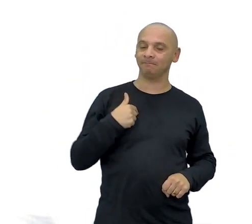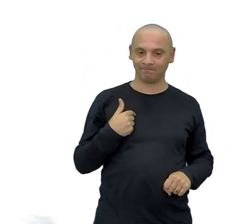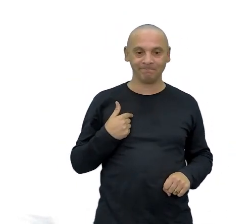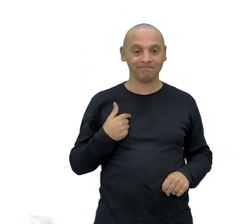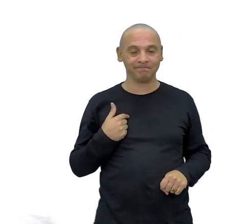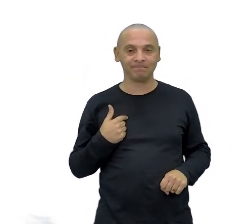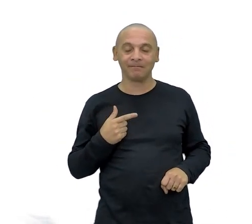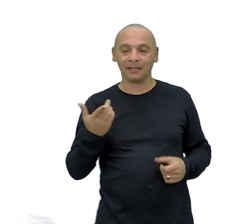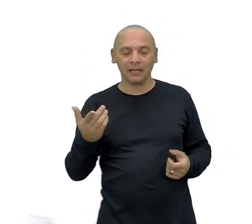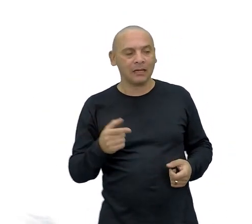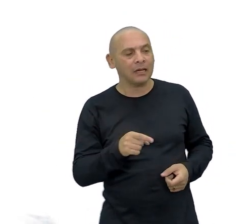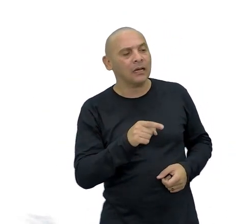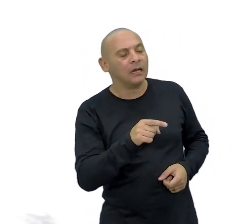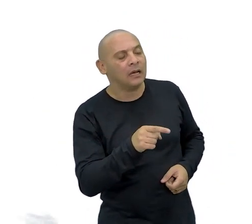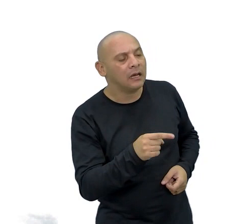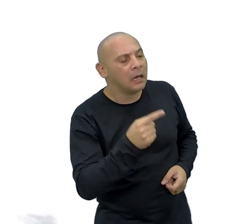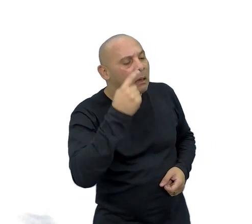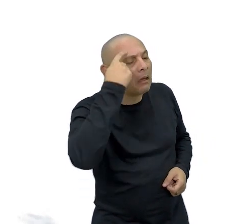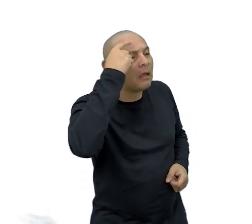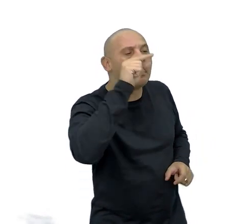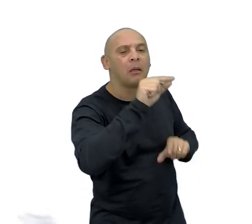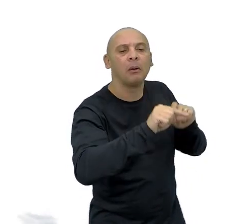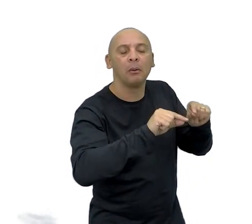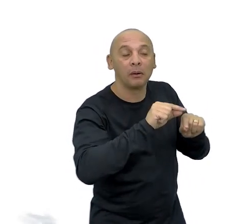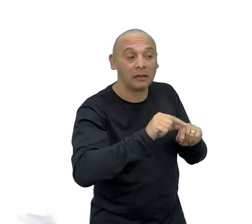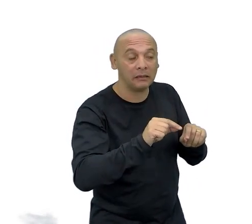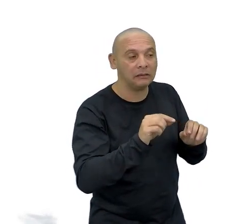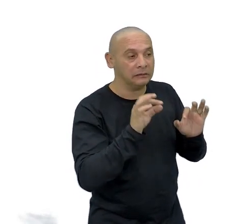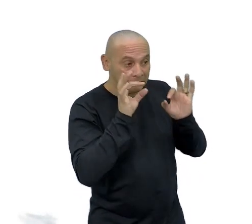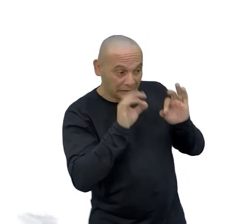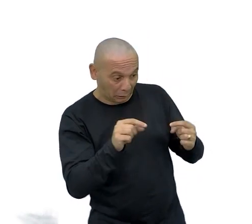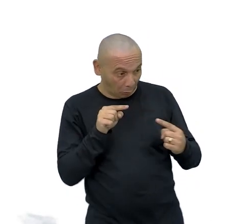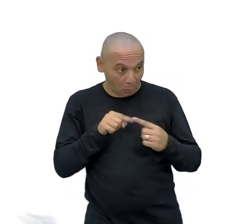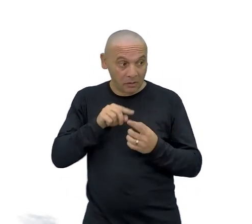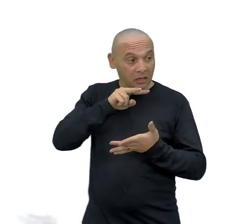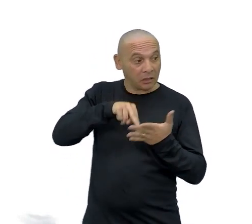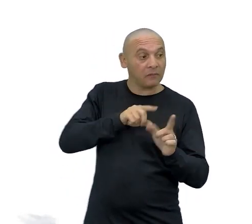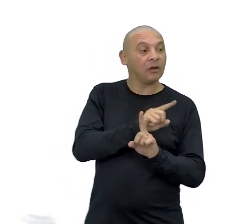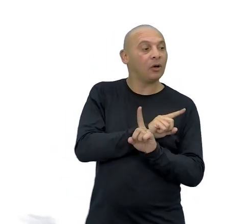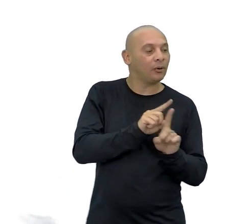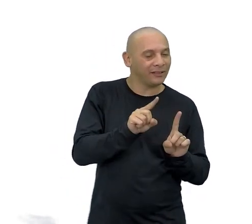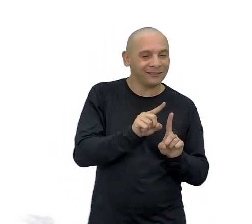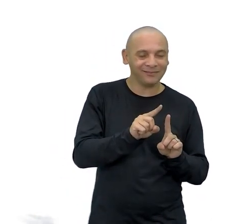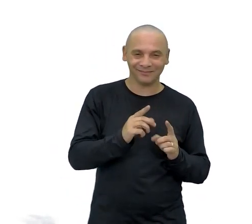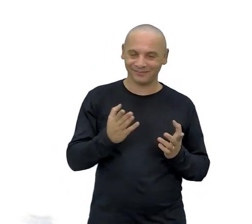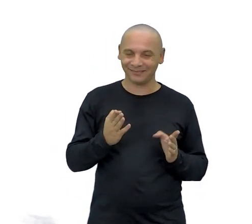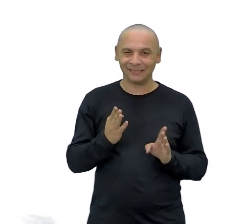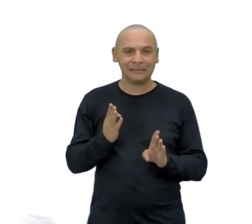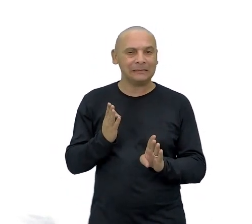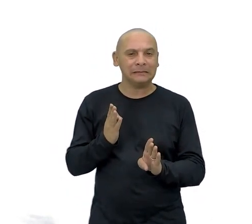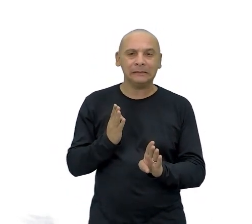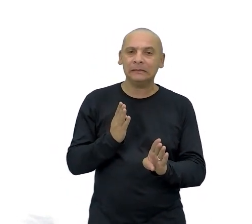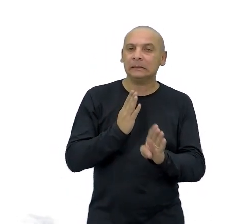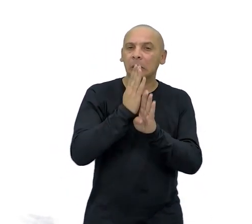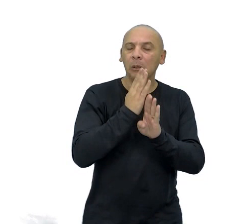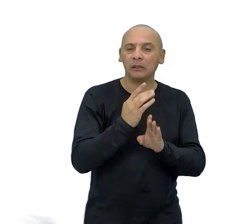das hipóteses durante a leitura, né, se teve uma confirmação ou não, identificação de pistas que demonstram o